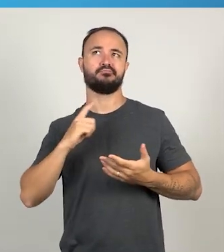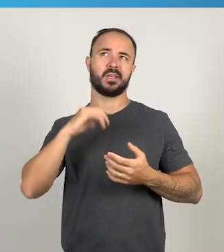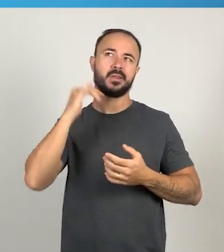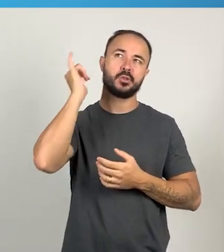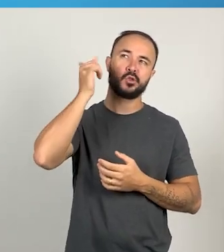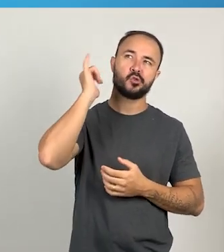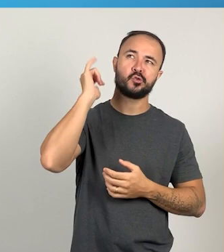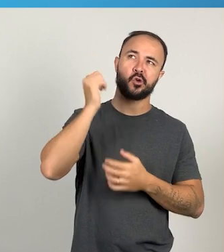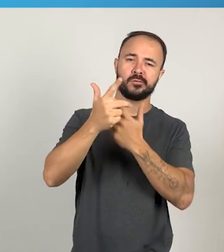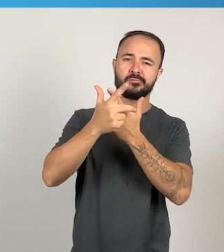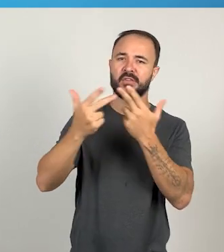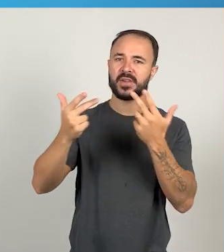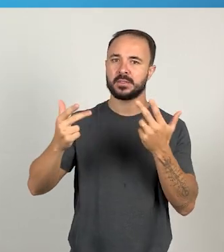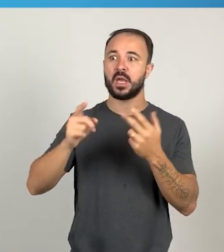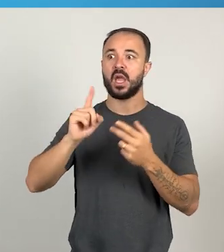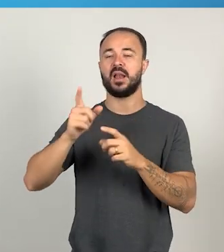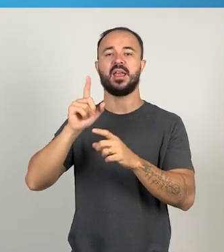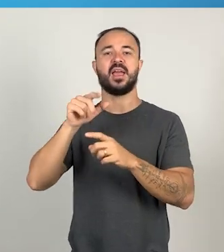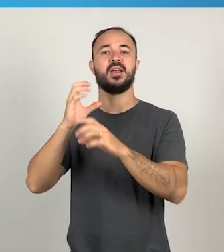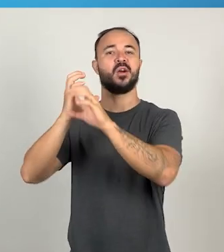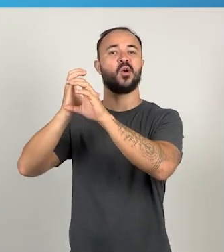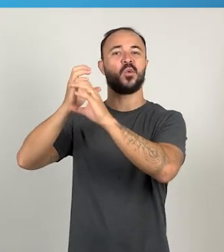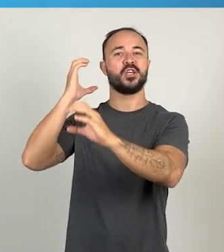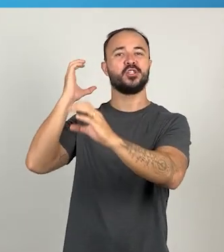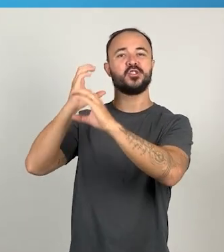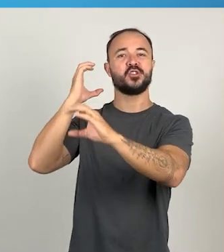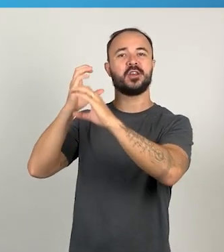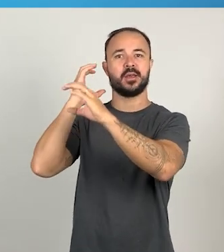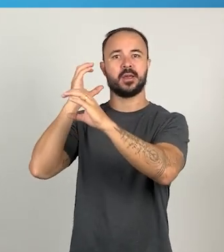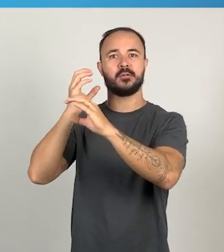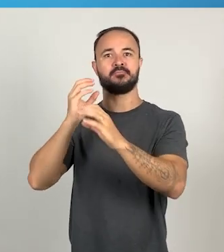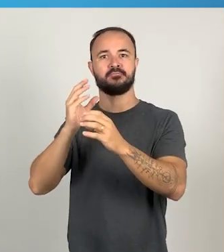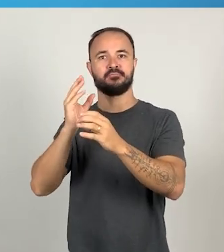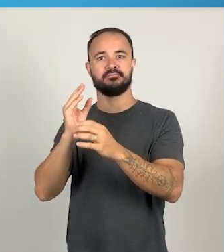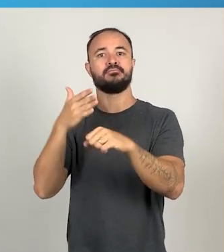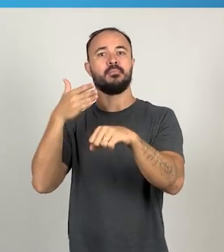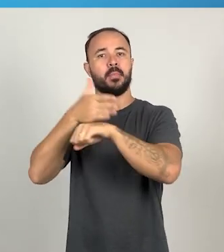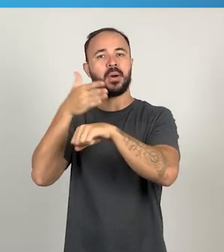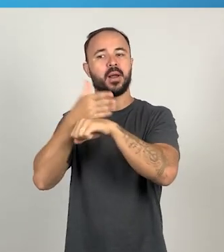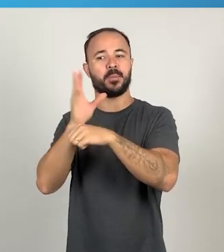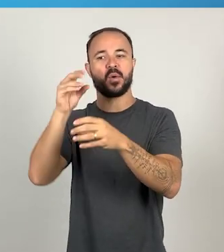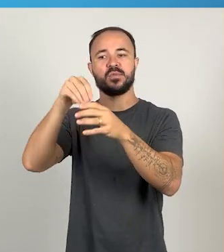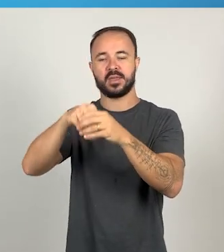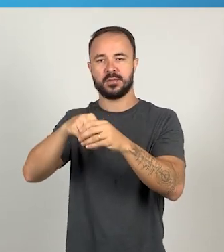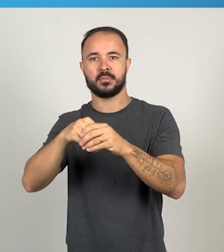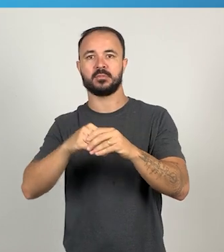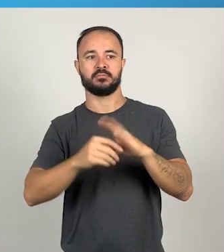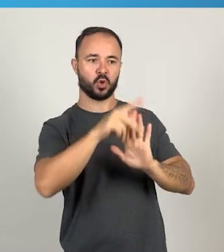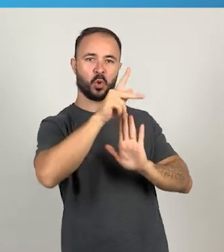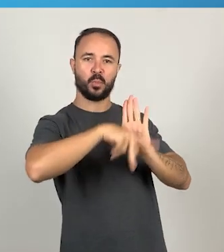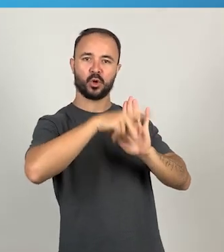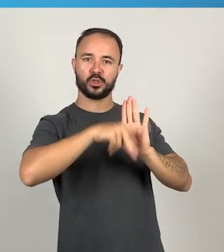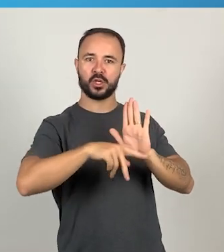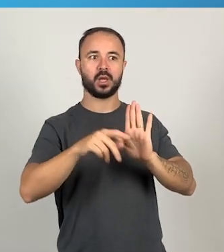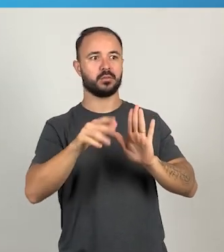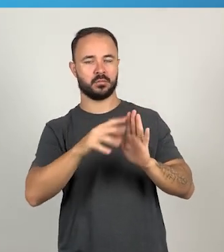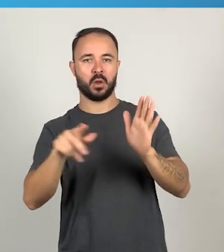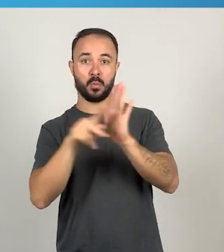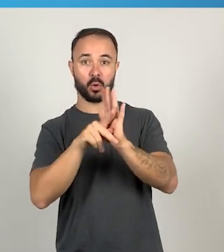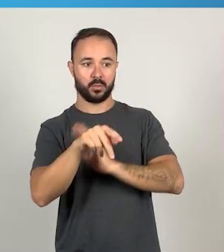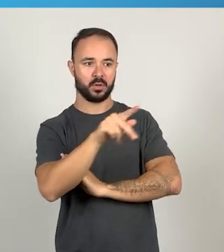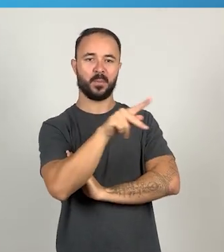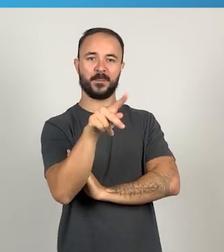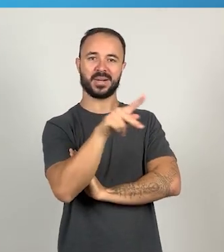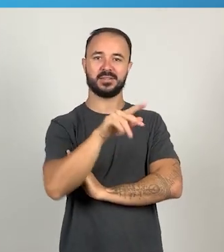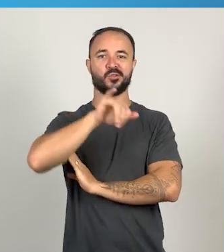dos engenheiros envolvidos no programa de integração do território de Juscelino Kubitschek. Ele veio para a nossa região,